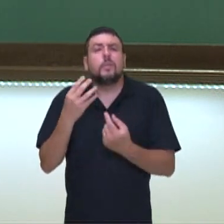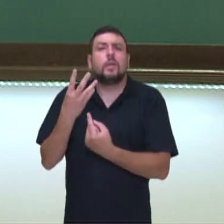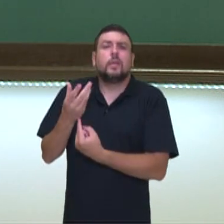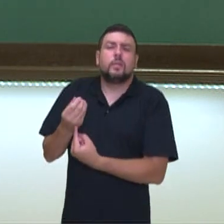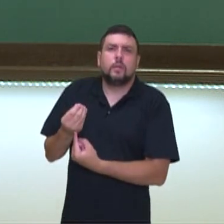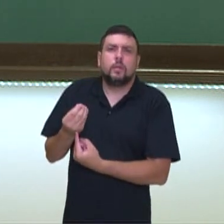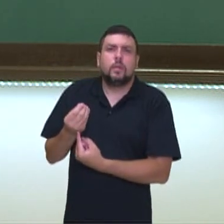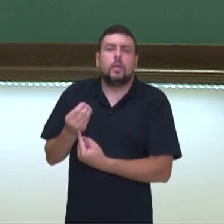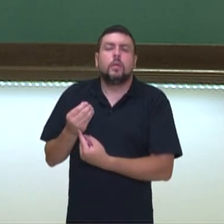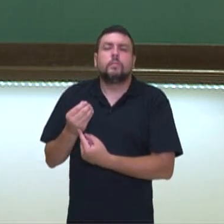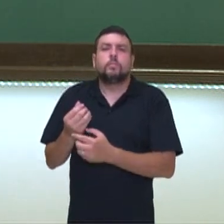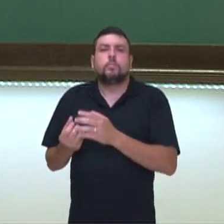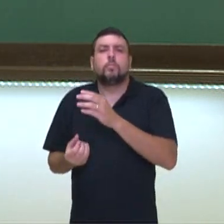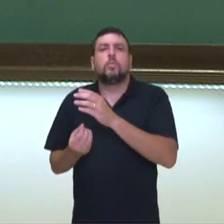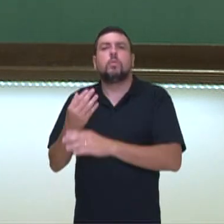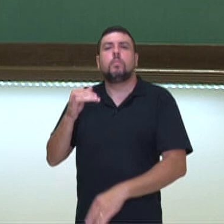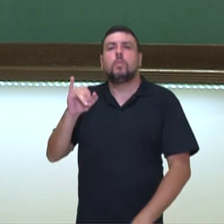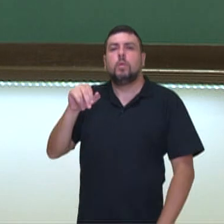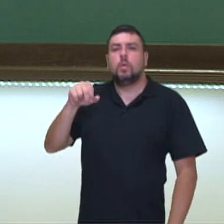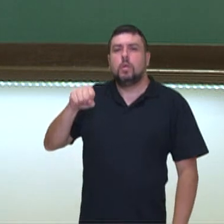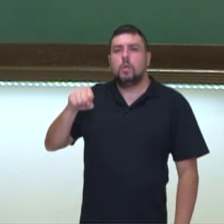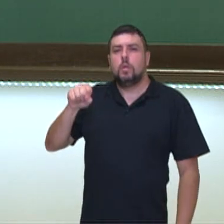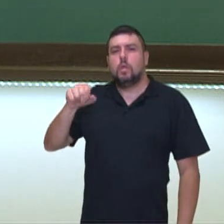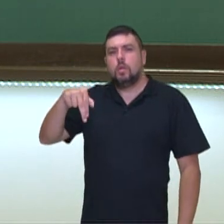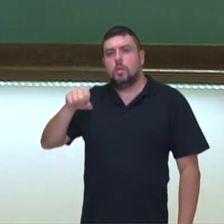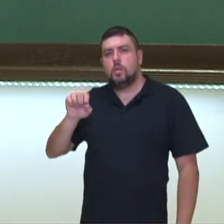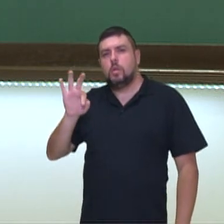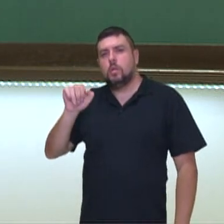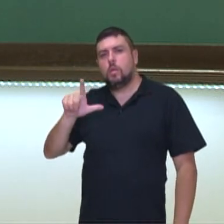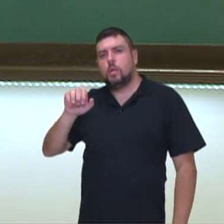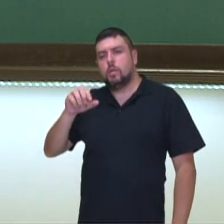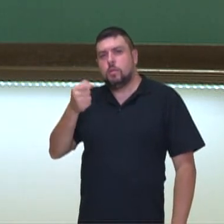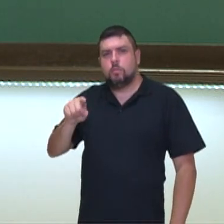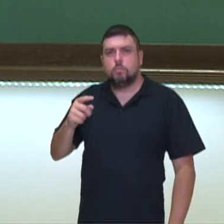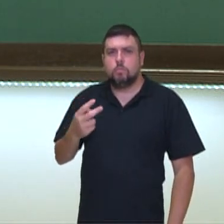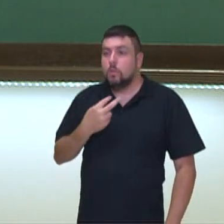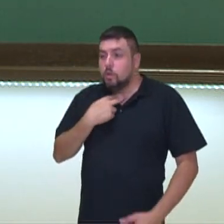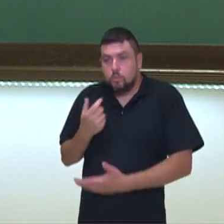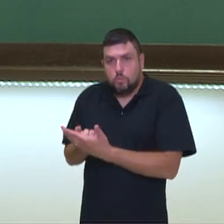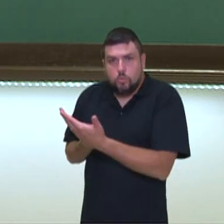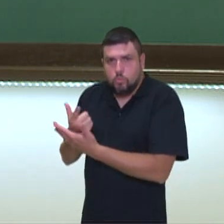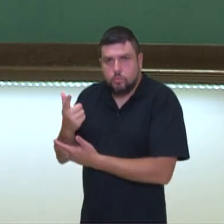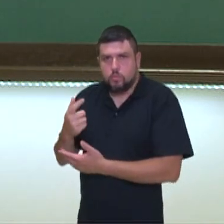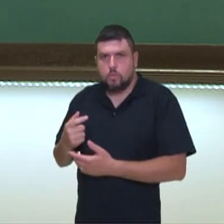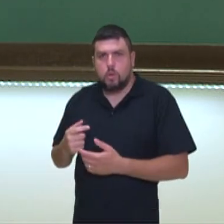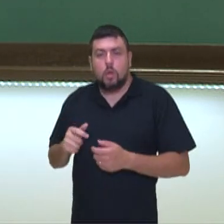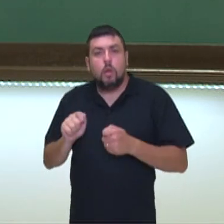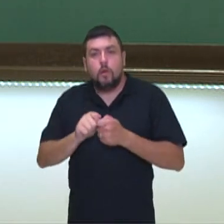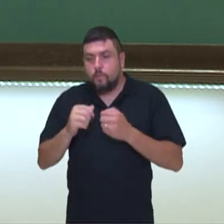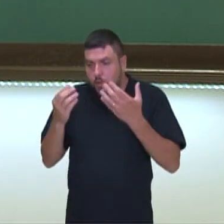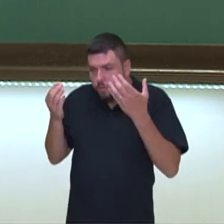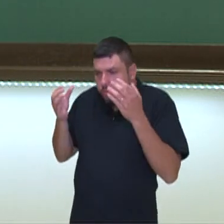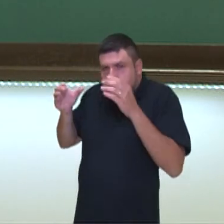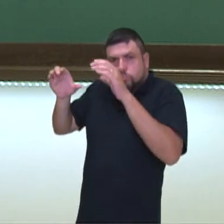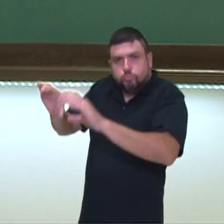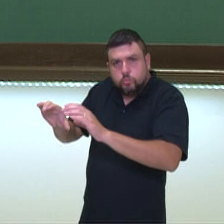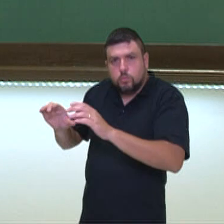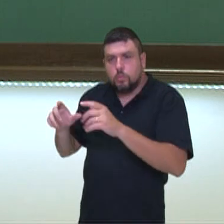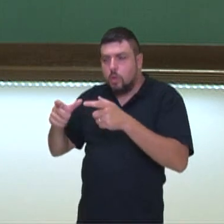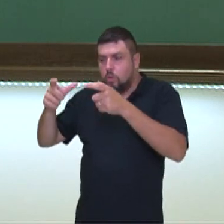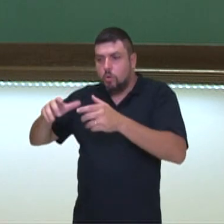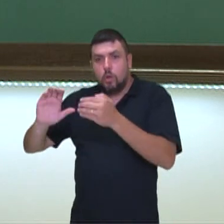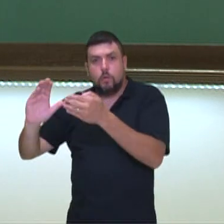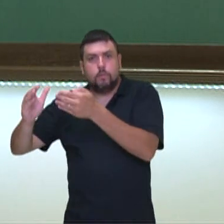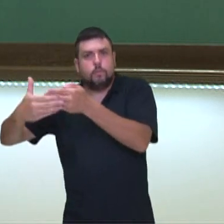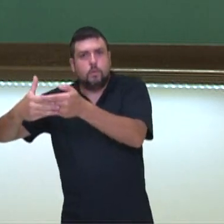que é um tipo de arte na qual a gente não pode consumir, a gente não pode comprar, e ela se instala em um ambiente fechado, de